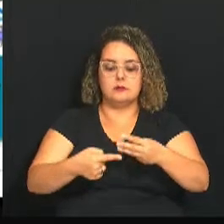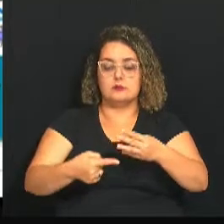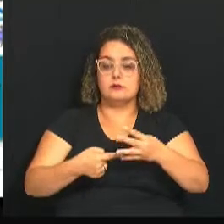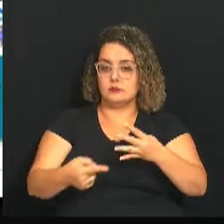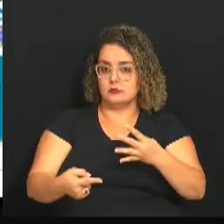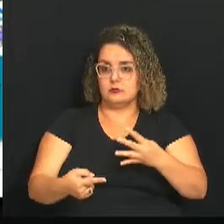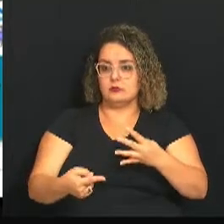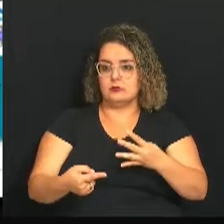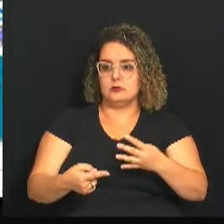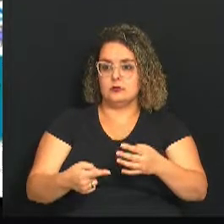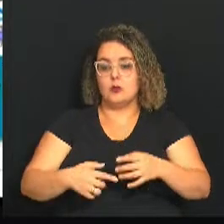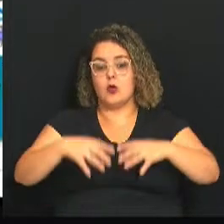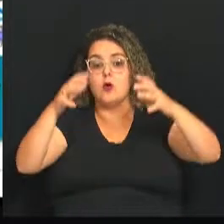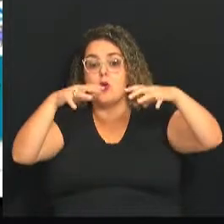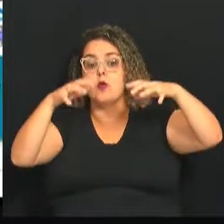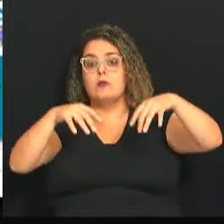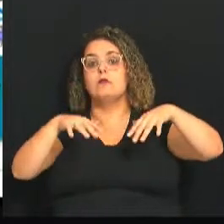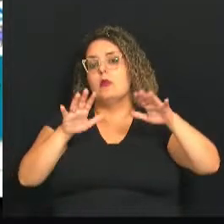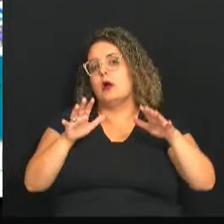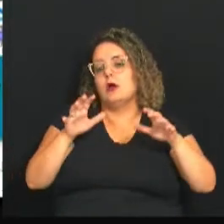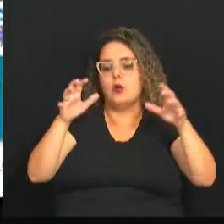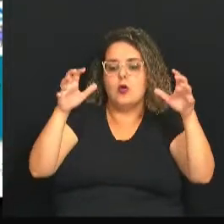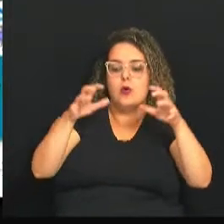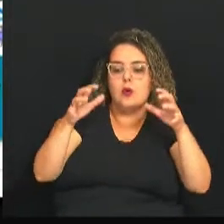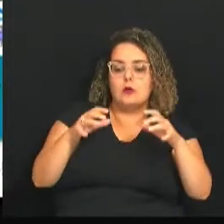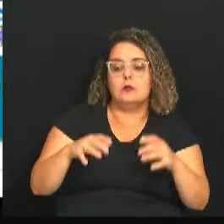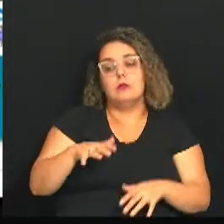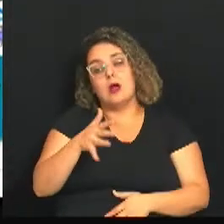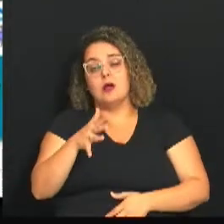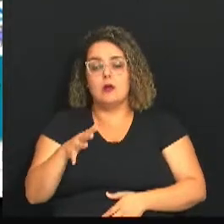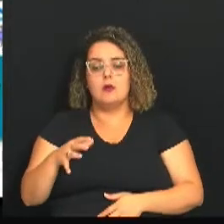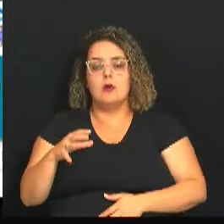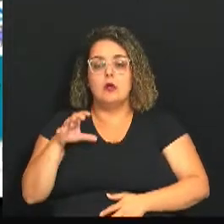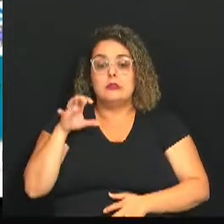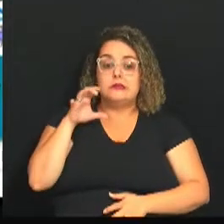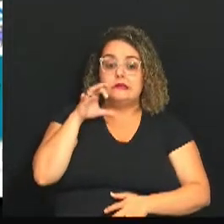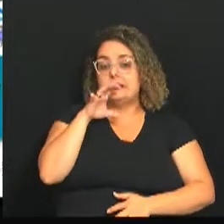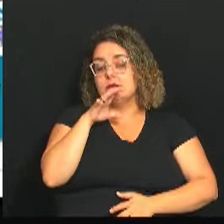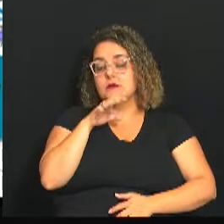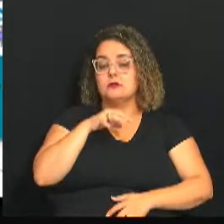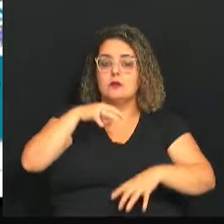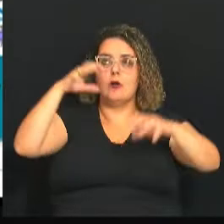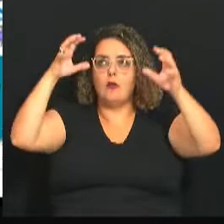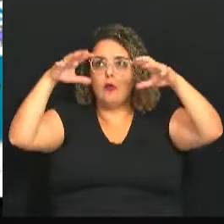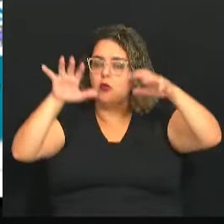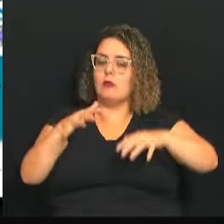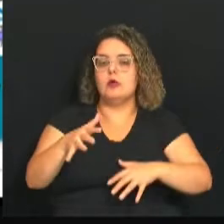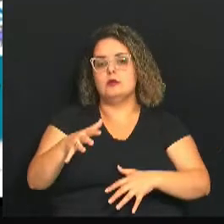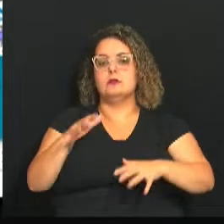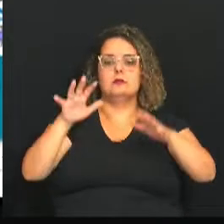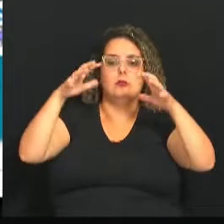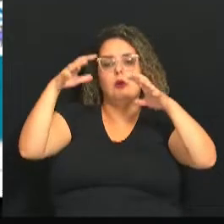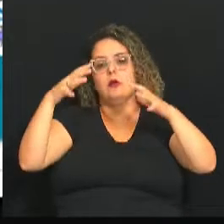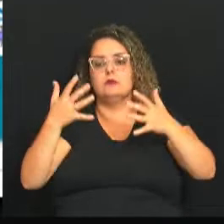como mais ou menos chuvosas, mais ou menos quentes. Nesse aspecto, a gente perde um